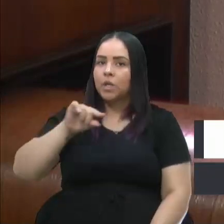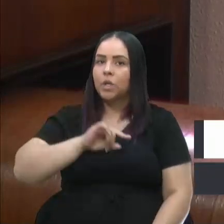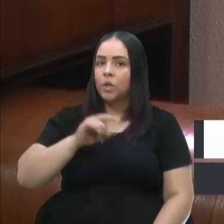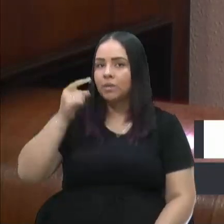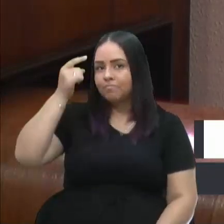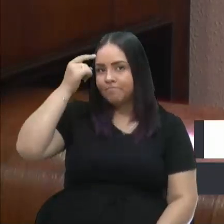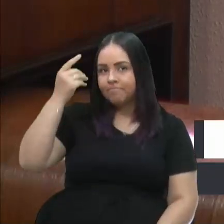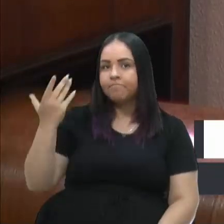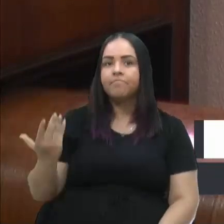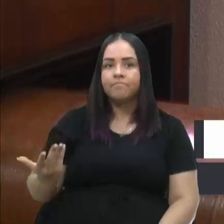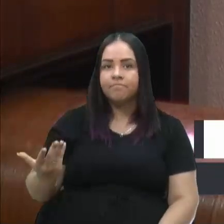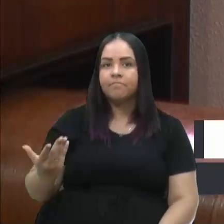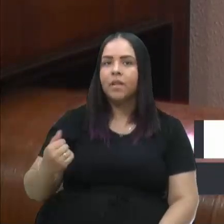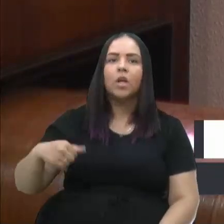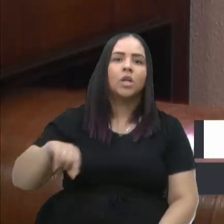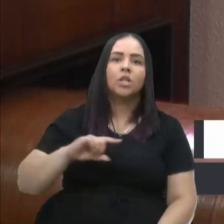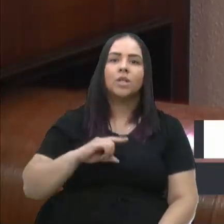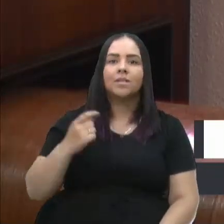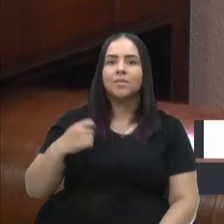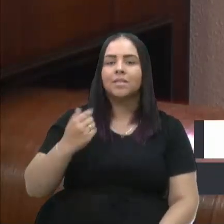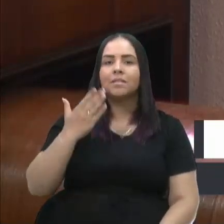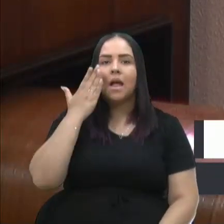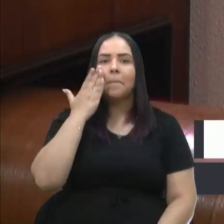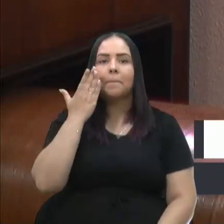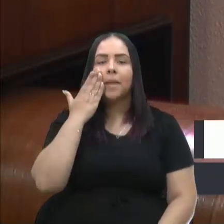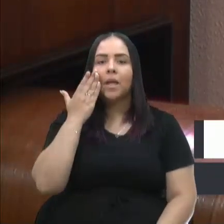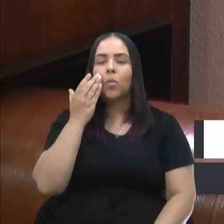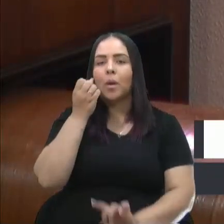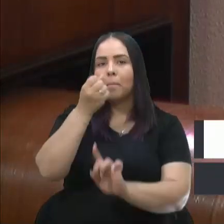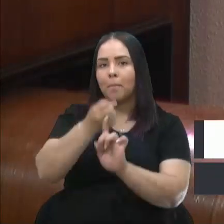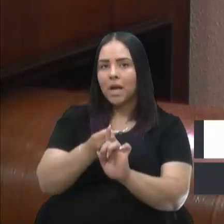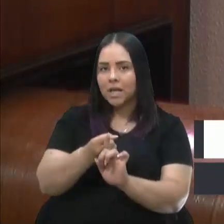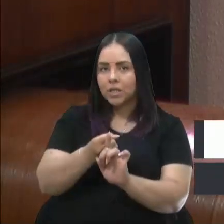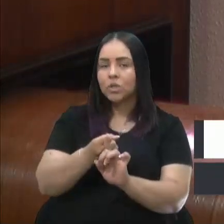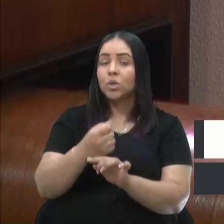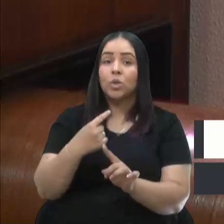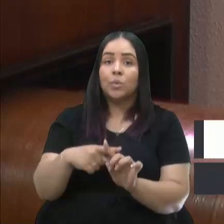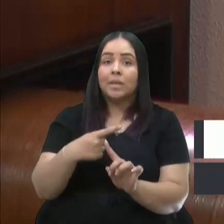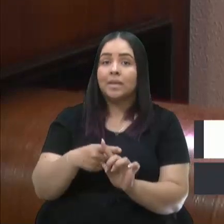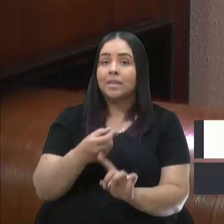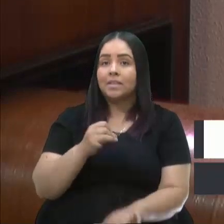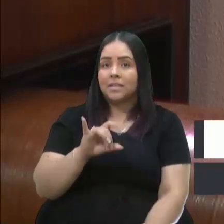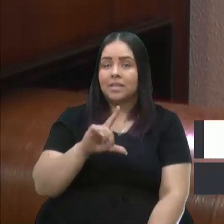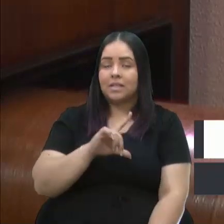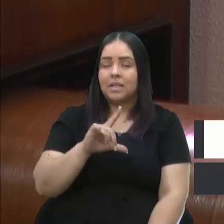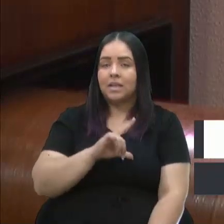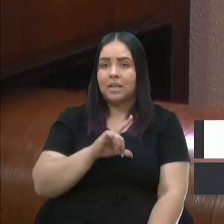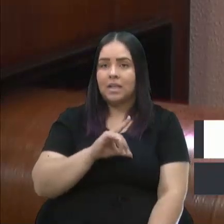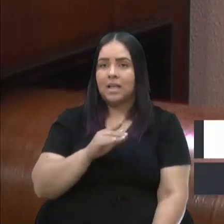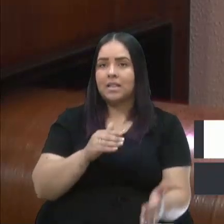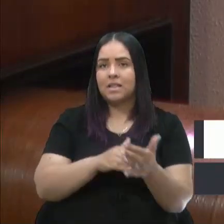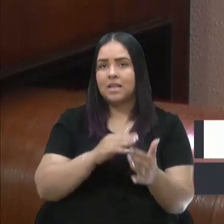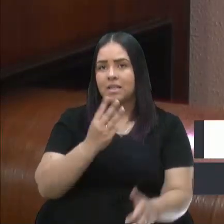Isso, precisamos saber qual será o impacto. Porque quem ganha até